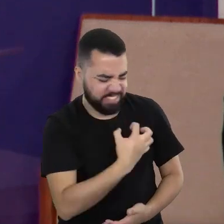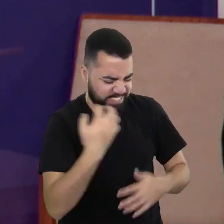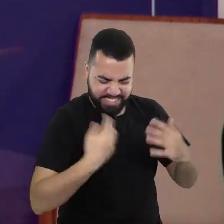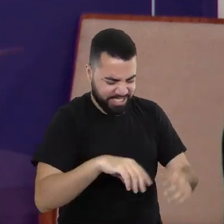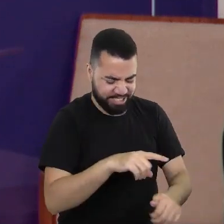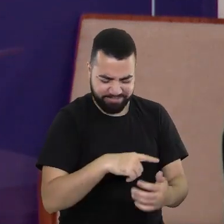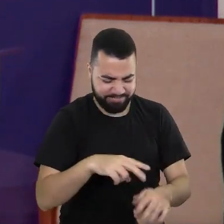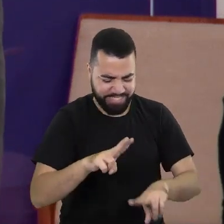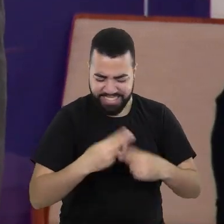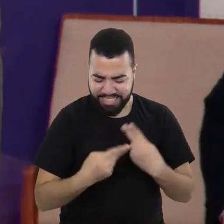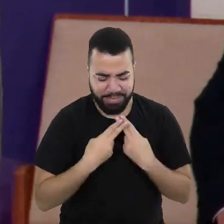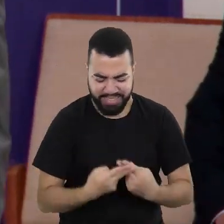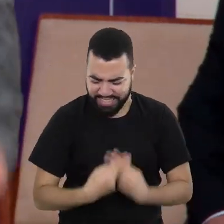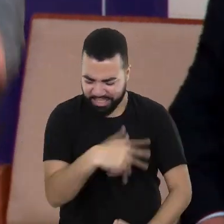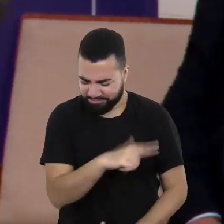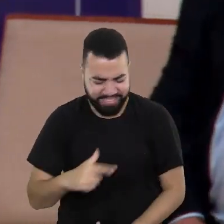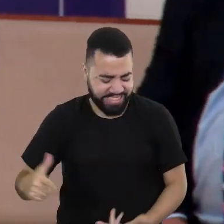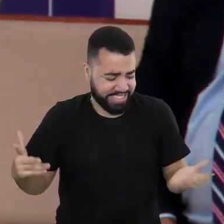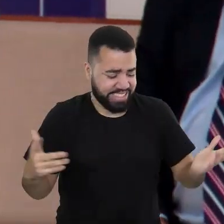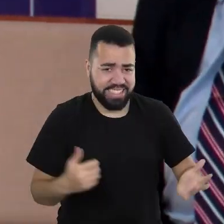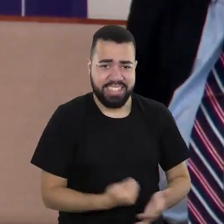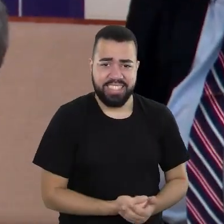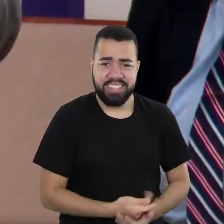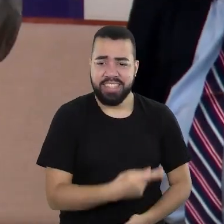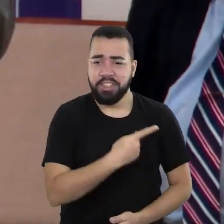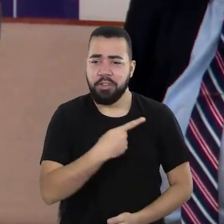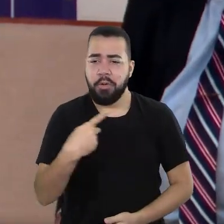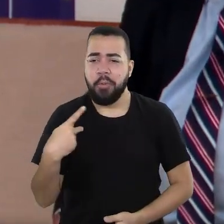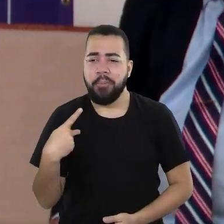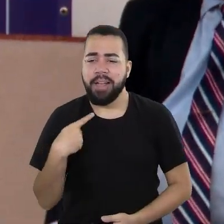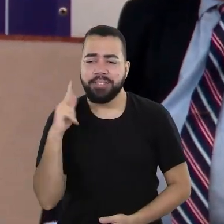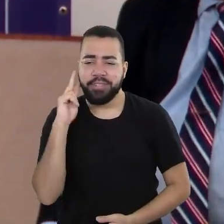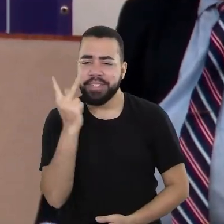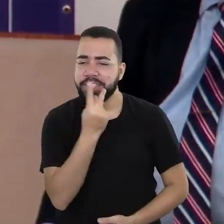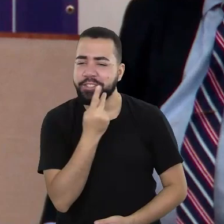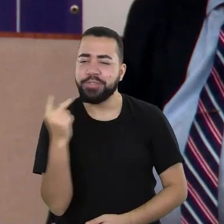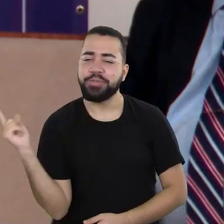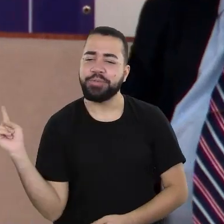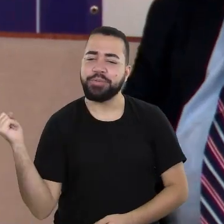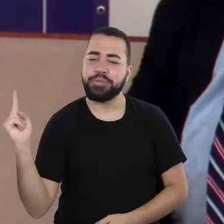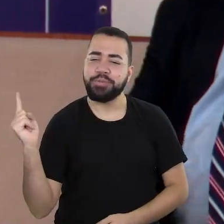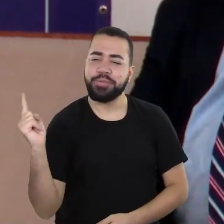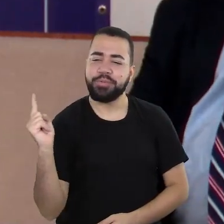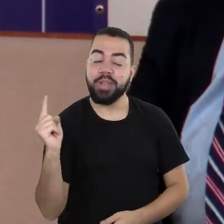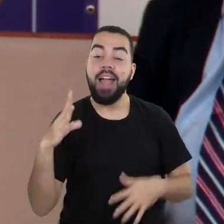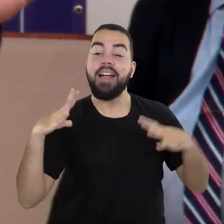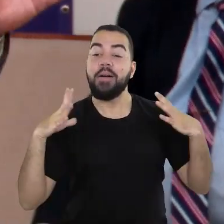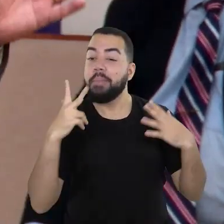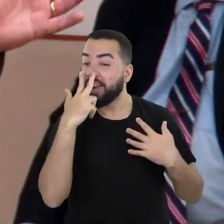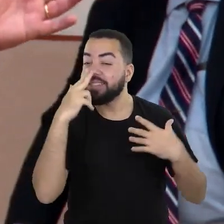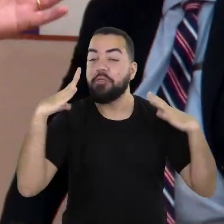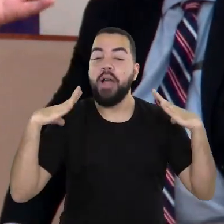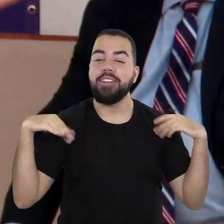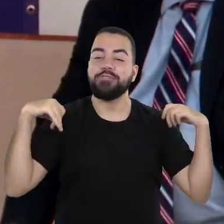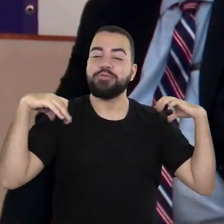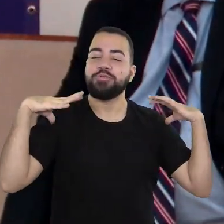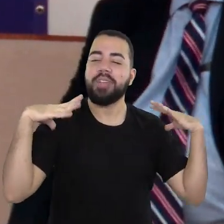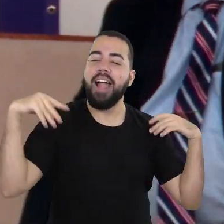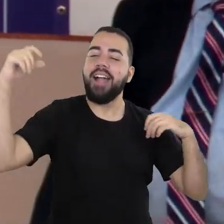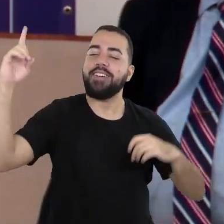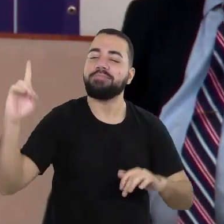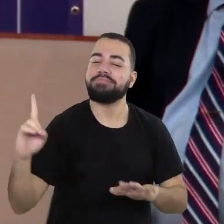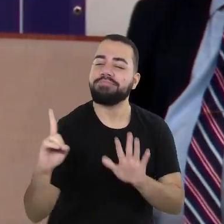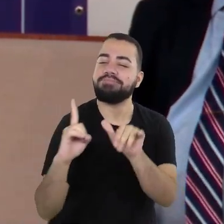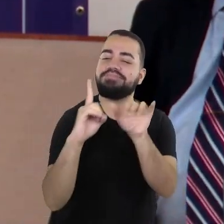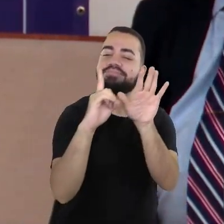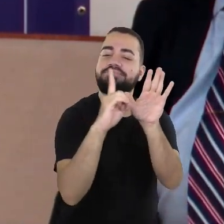estourado. E aí o pastor Hernandes chega com aquele andar angelical no dia de conexão com Deus. E